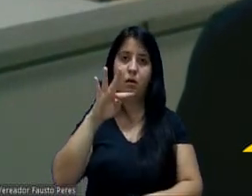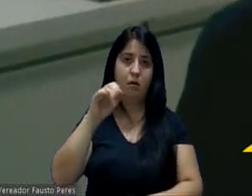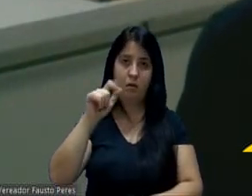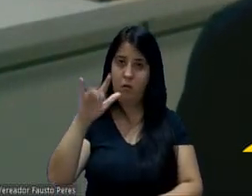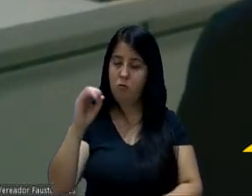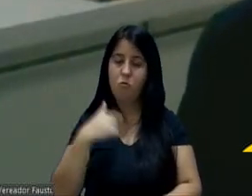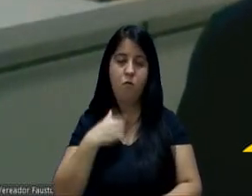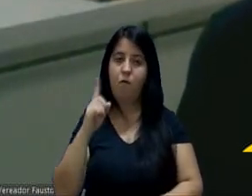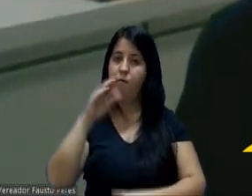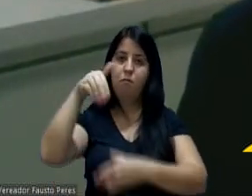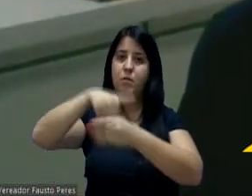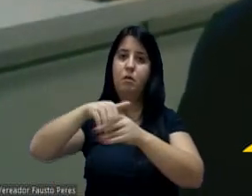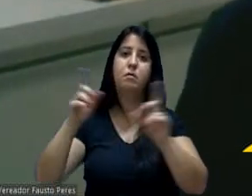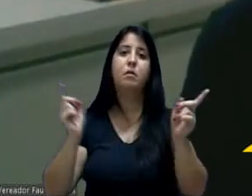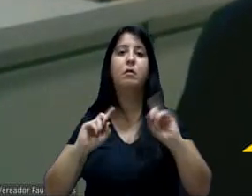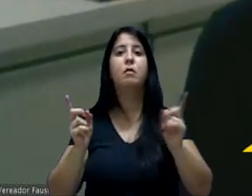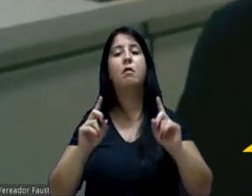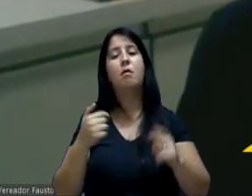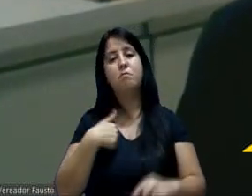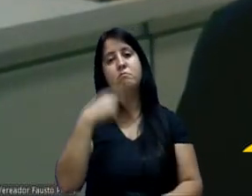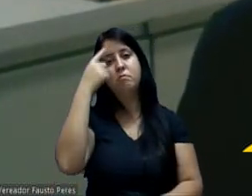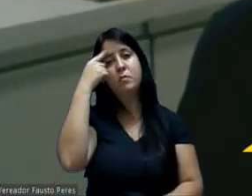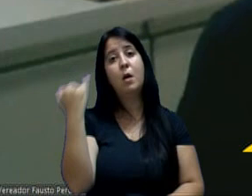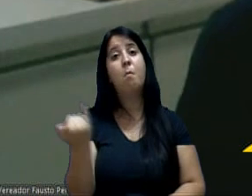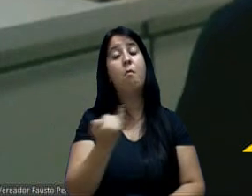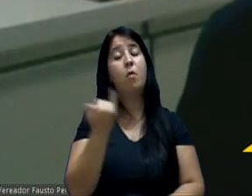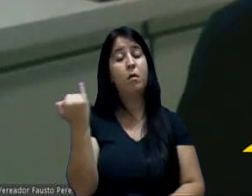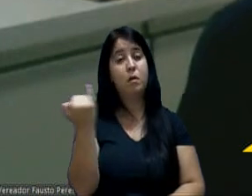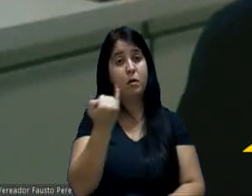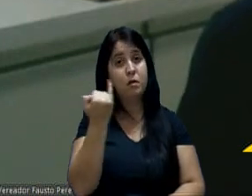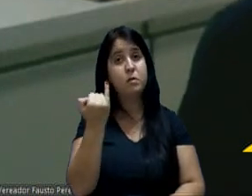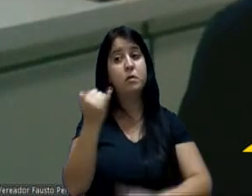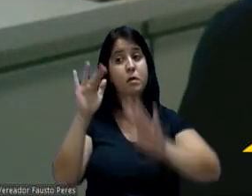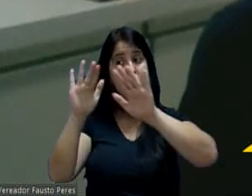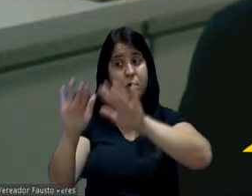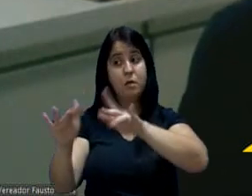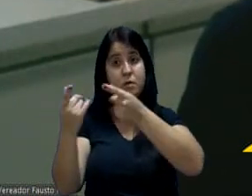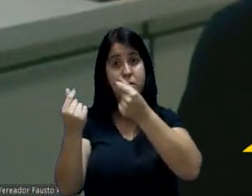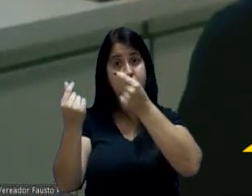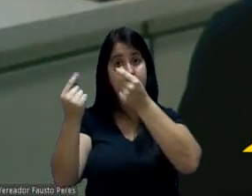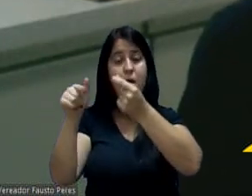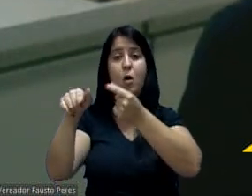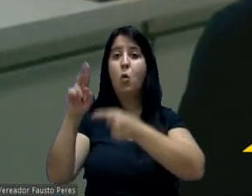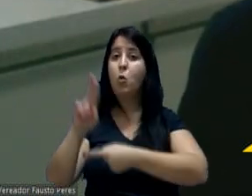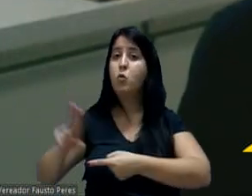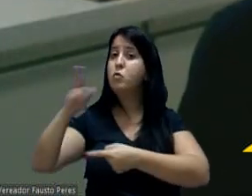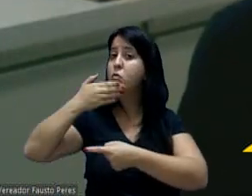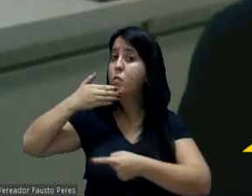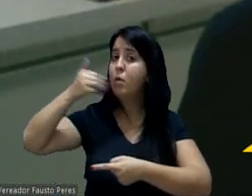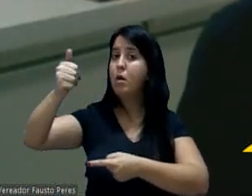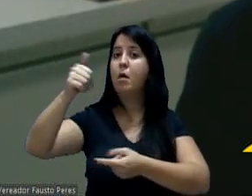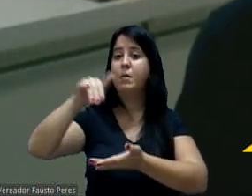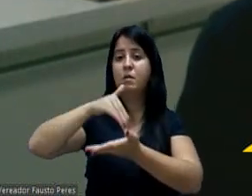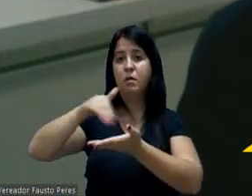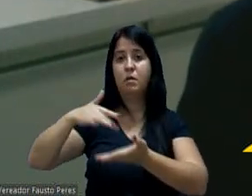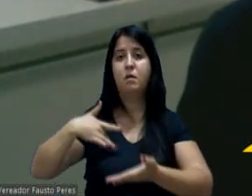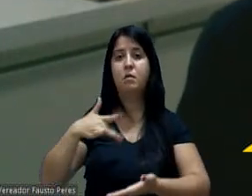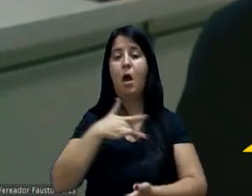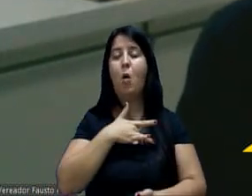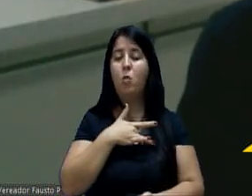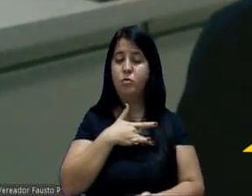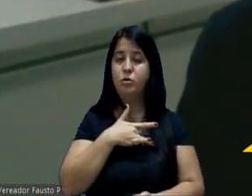não vou votar a favor. Eu acredito que é importante deixar que esse recurso seja usado da melhor forma aí pela Secretaria da Saúde e